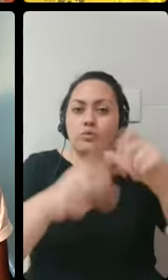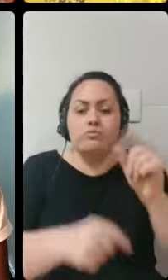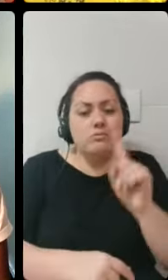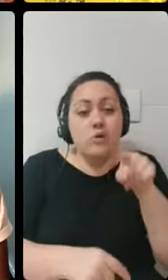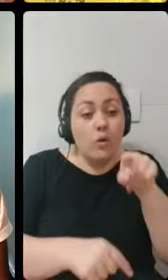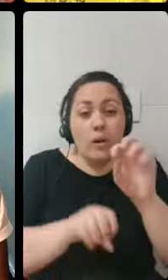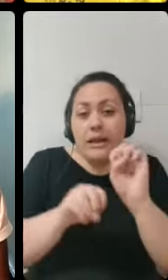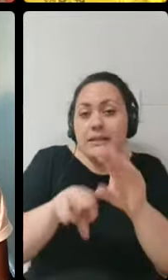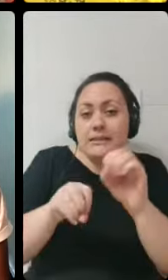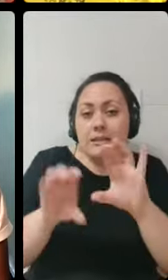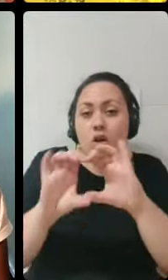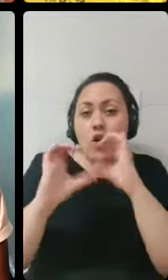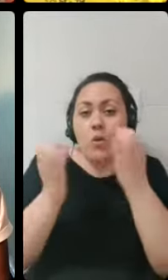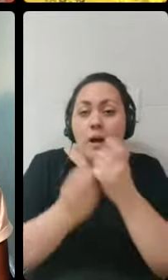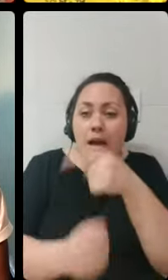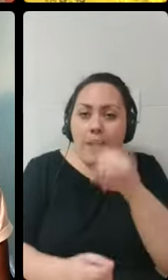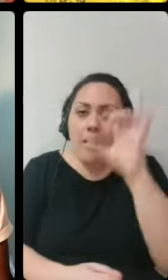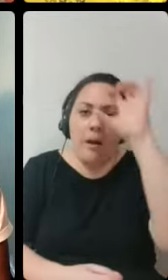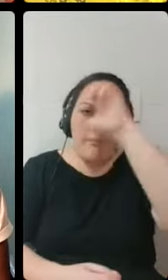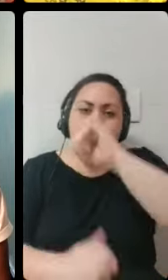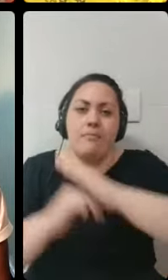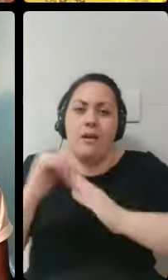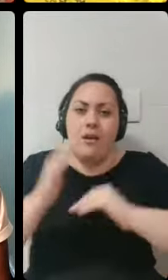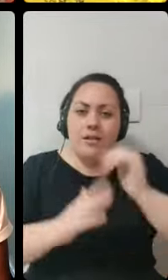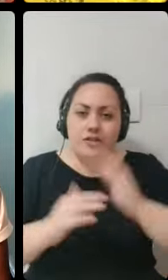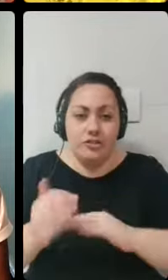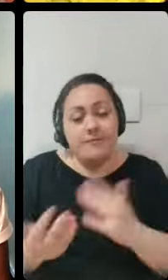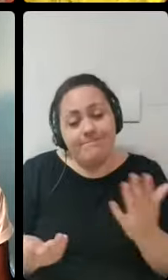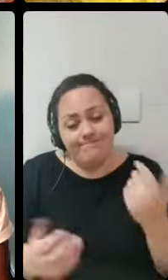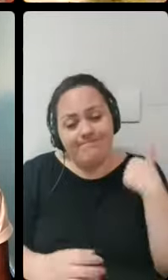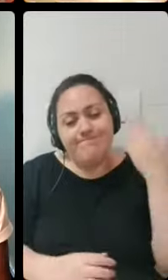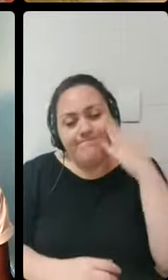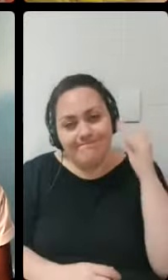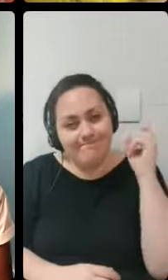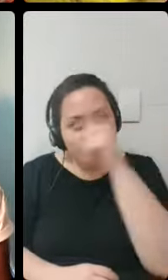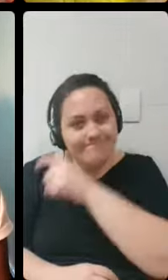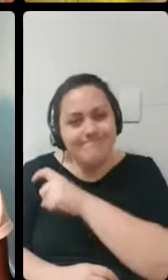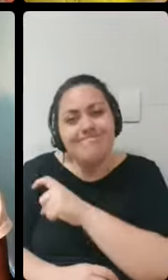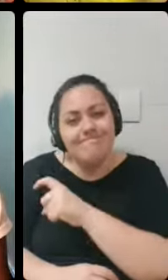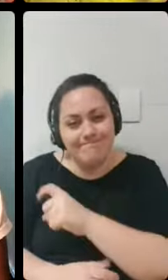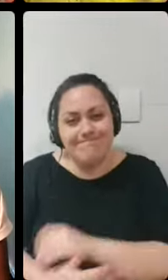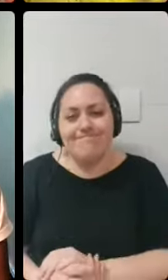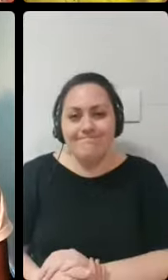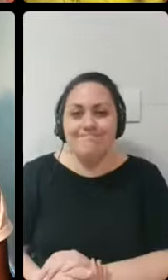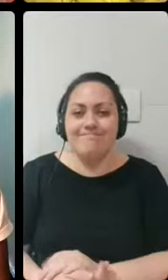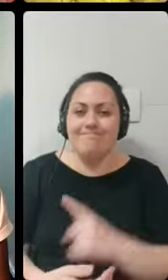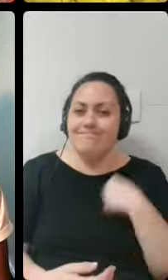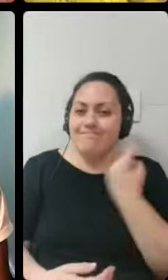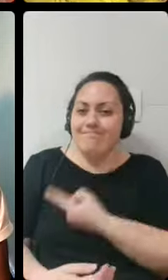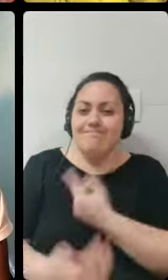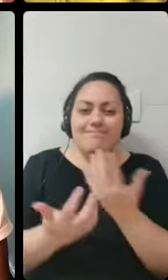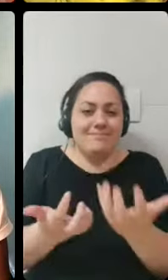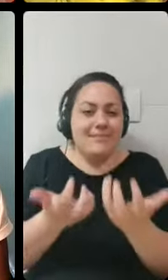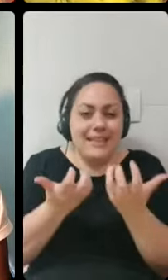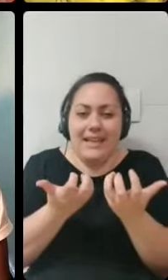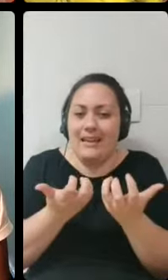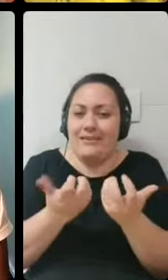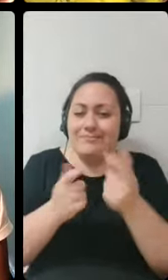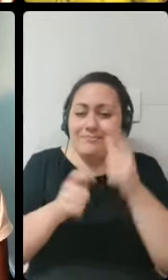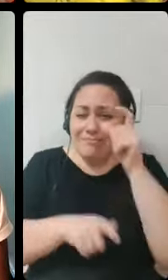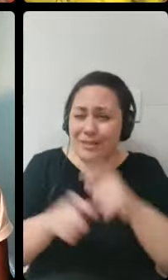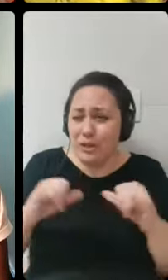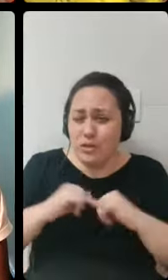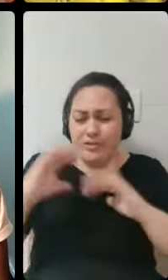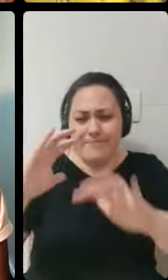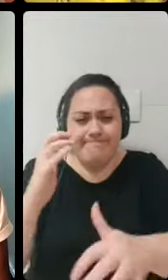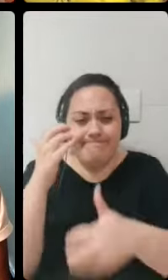agir nessas situações. É, por mais duro que seja, por mais que a gente queira poder botar as pessoas no colo, poder proteger, poder